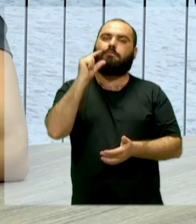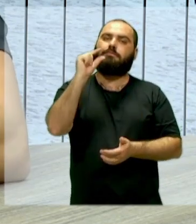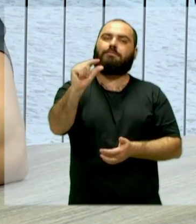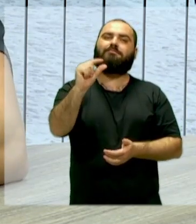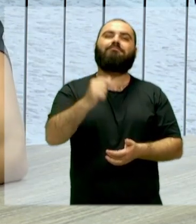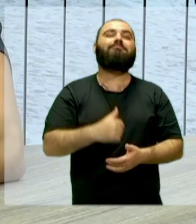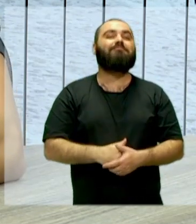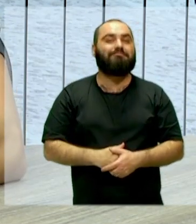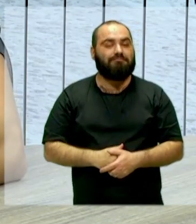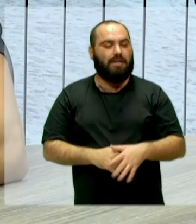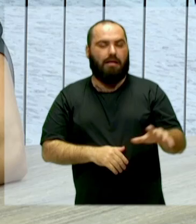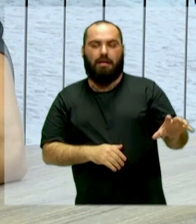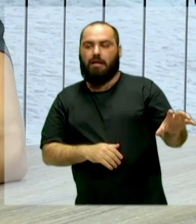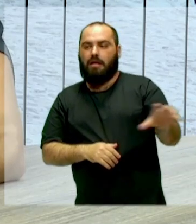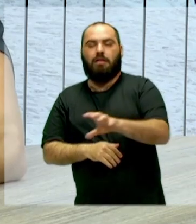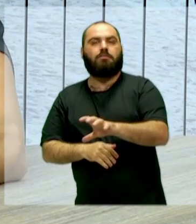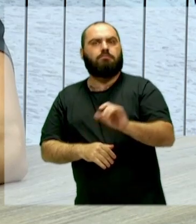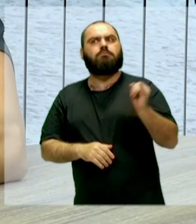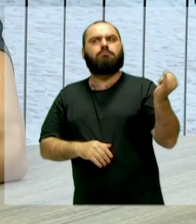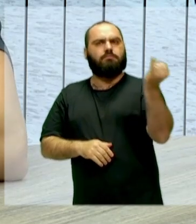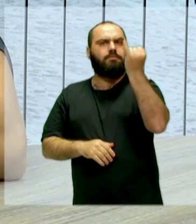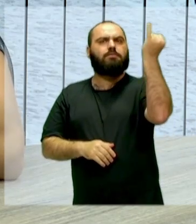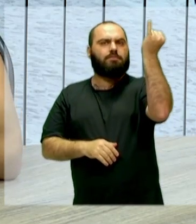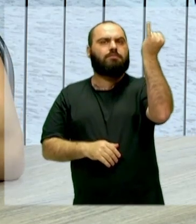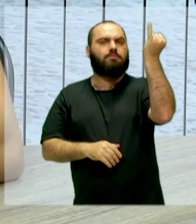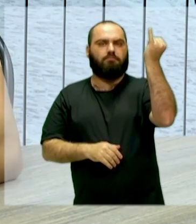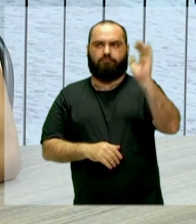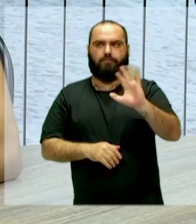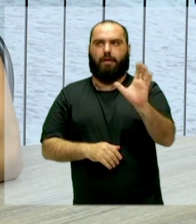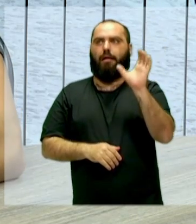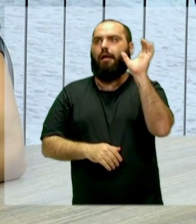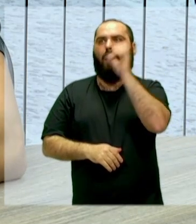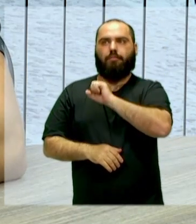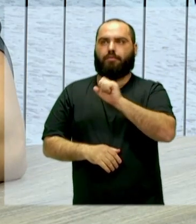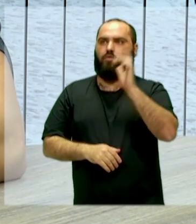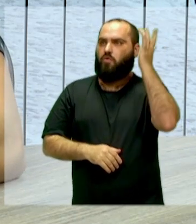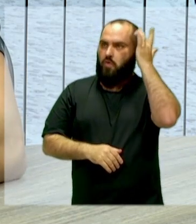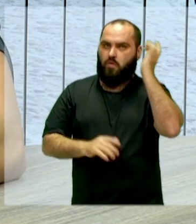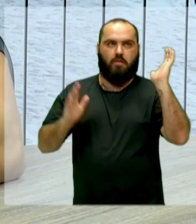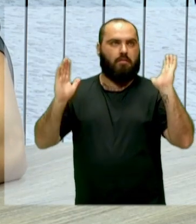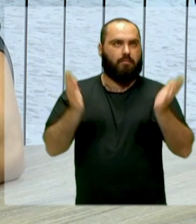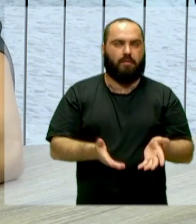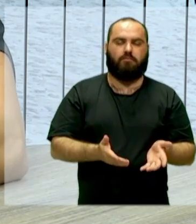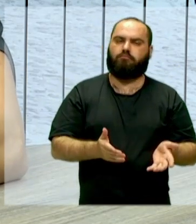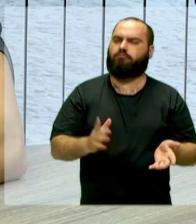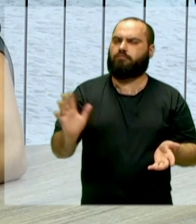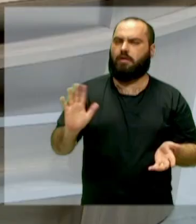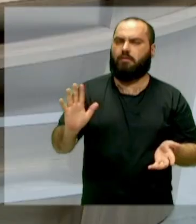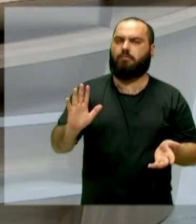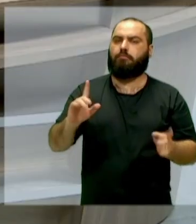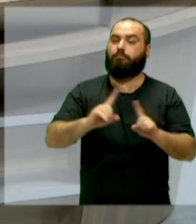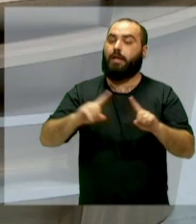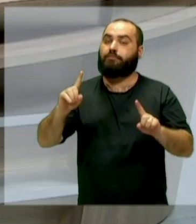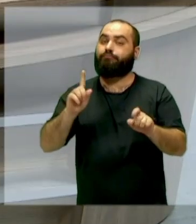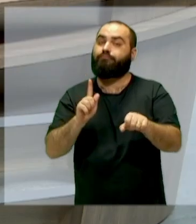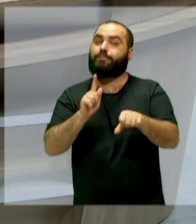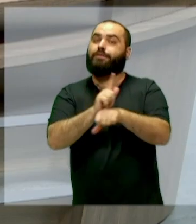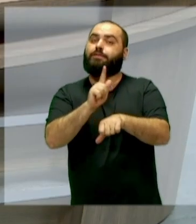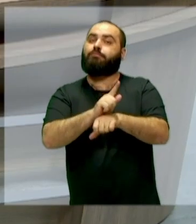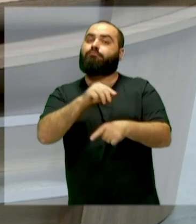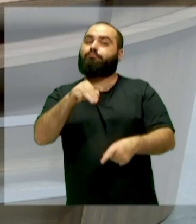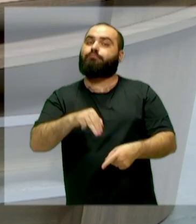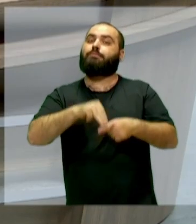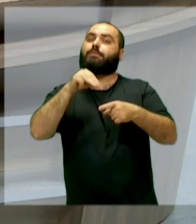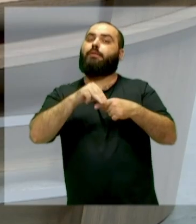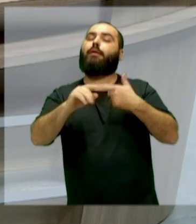adequações elas são muito necessárias serem feitas e claro não é do dia paraa noite mas ela precisa ter uma intenção na gestão Municipal